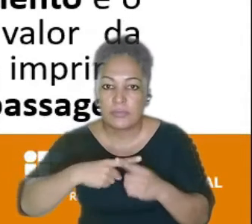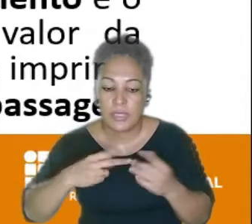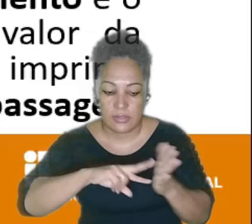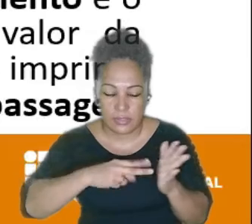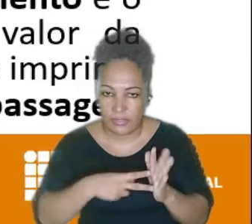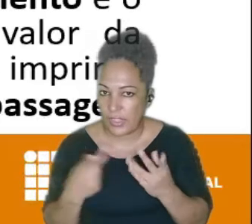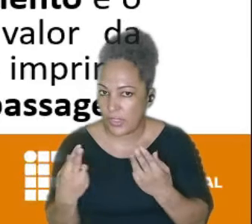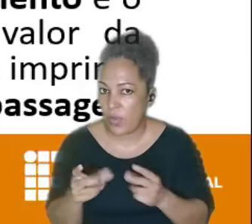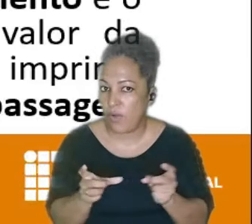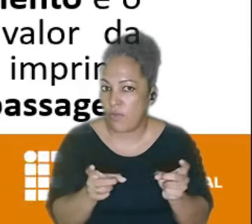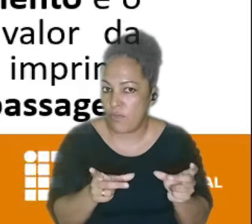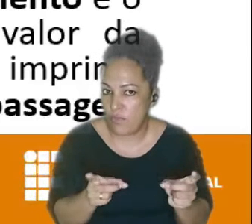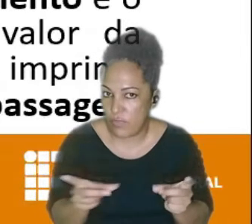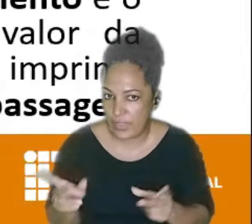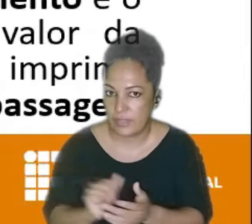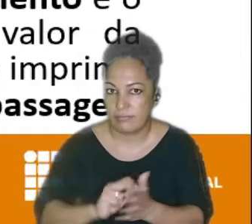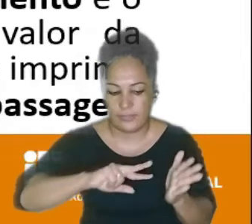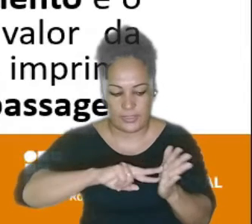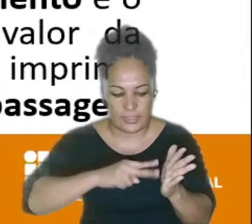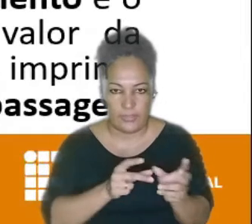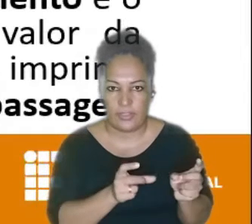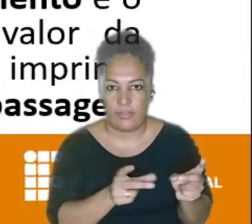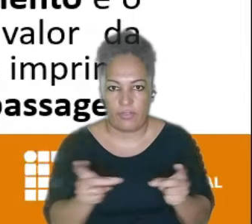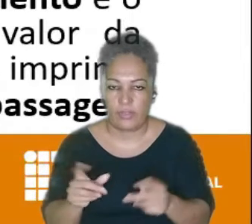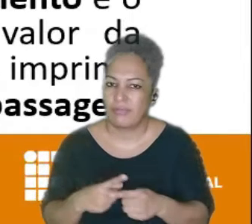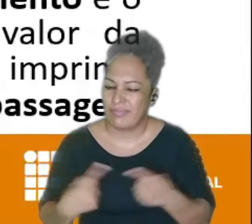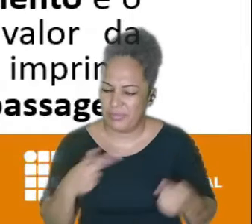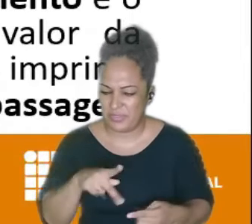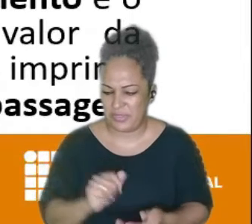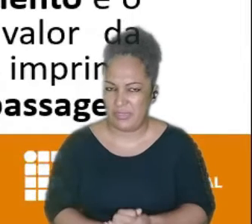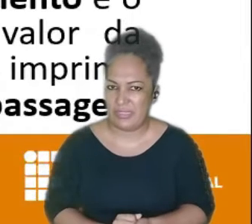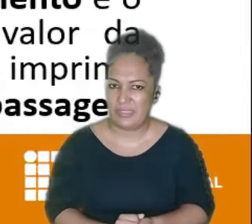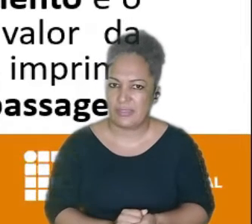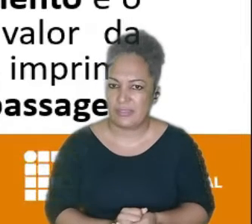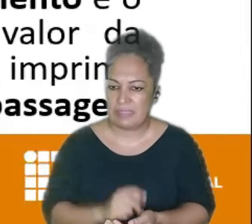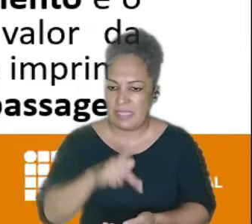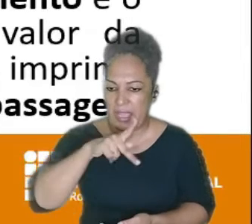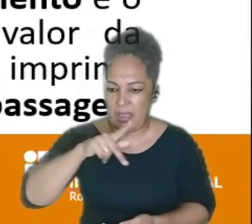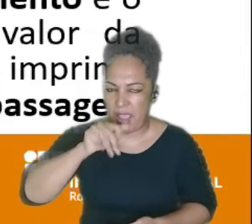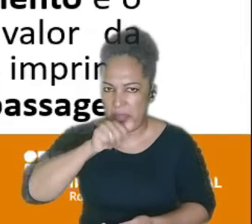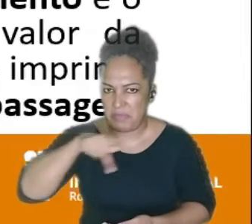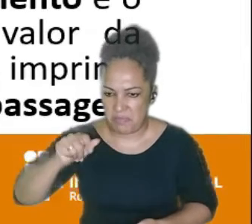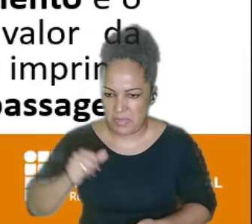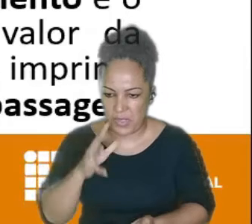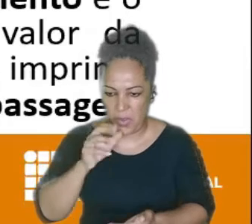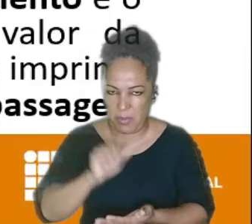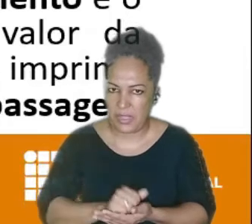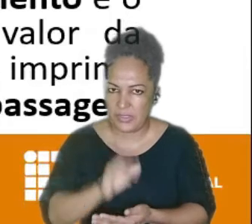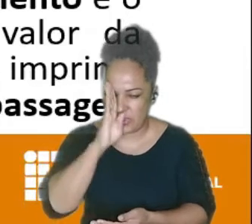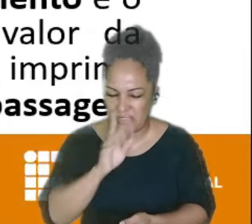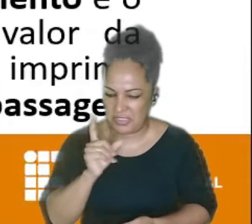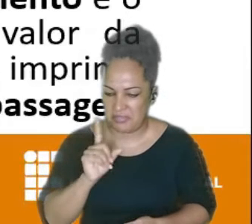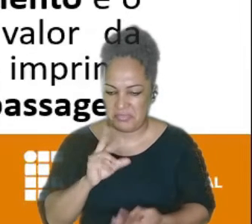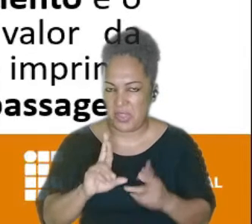financeiros. Essa é a ideia, gente. Tá? Essa é a ideia. Ah, professor, mas esse aplicativo de, sei lá, que eu baixo de graça, ele não é